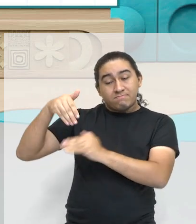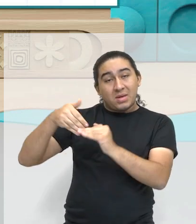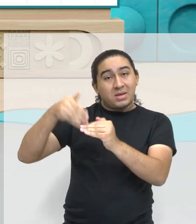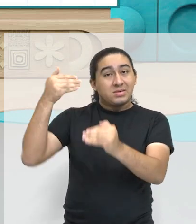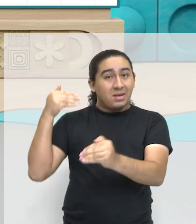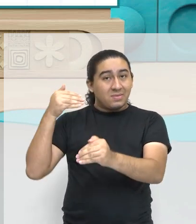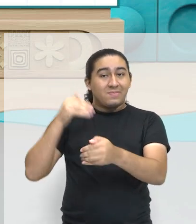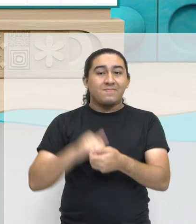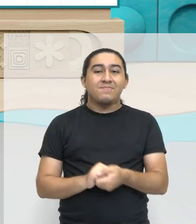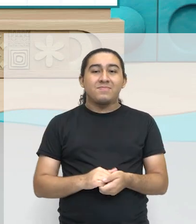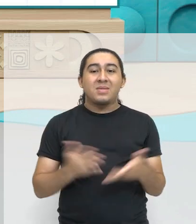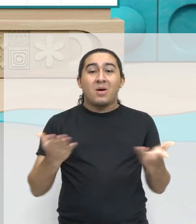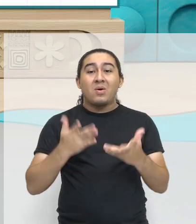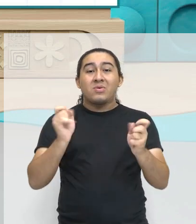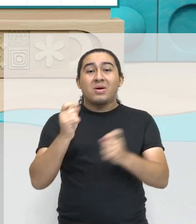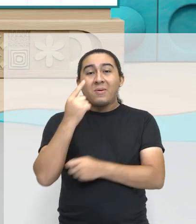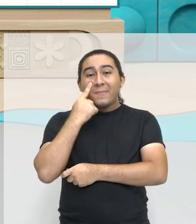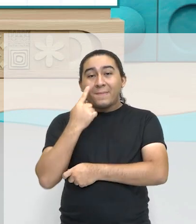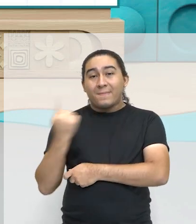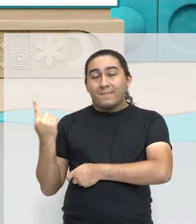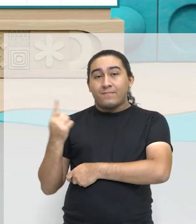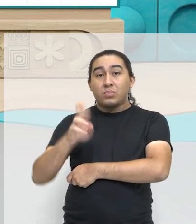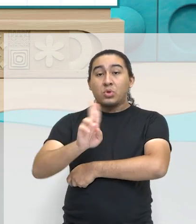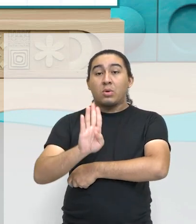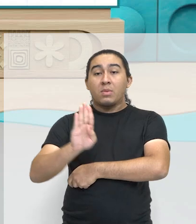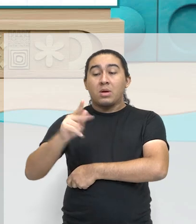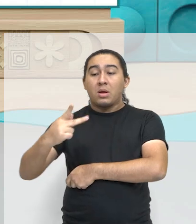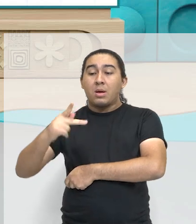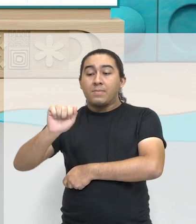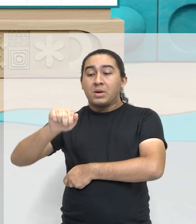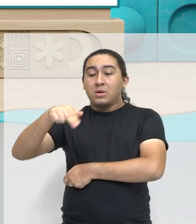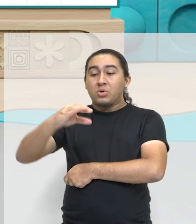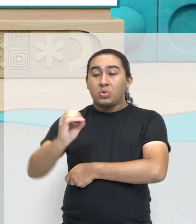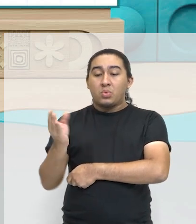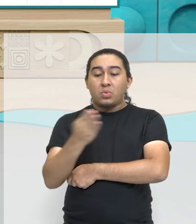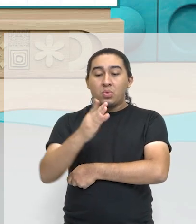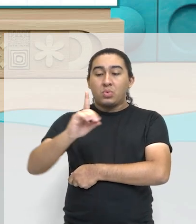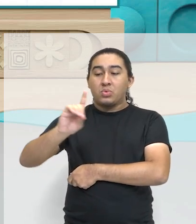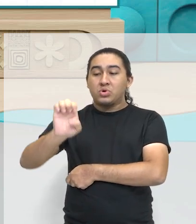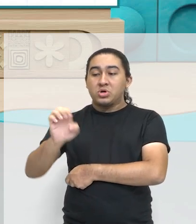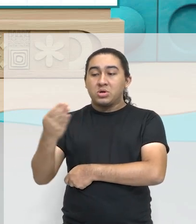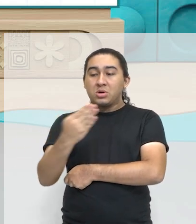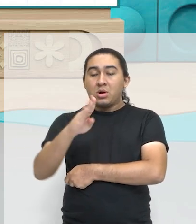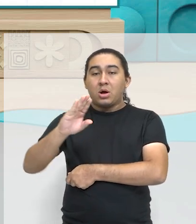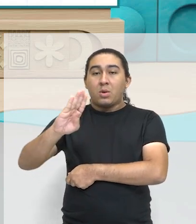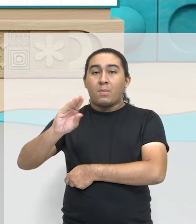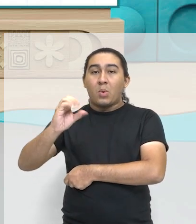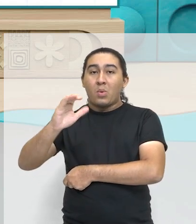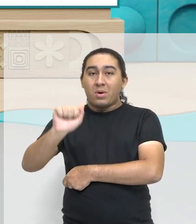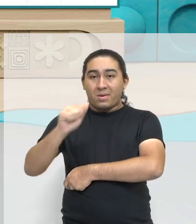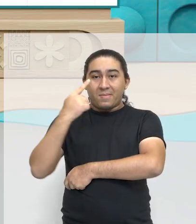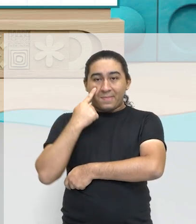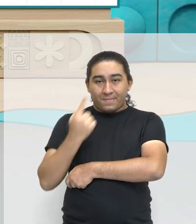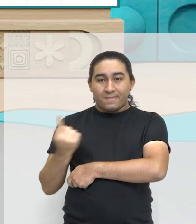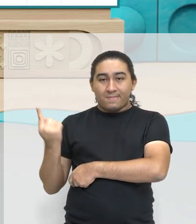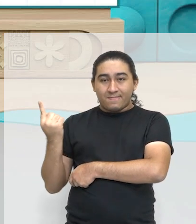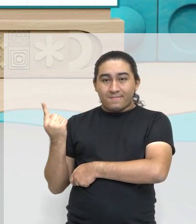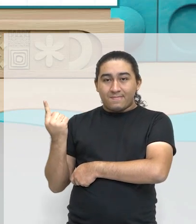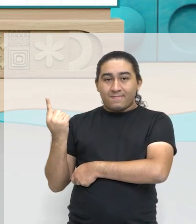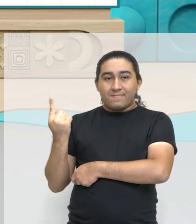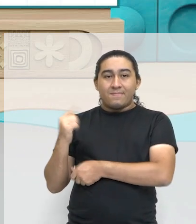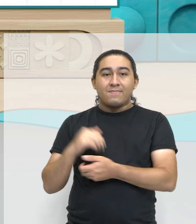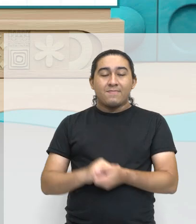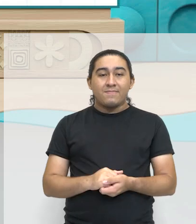manualmente, as pinturas, e foram feitas por artistas renomados na Europa. Nós vamos falar agora do pano de boca, vamos